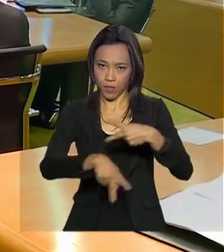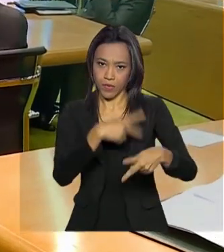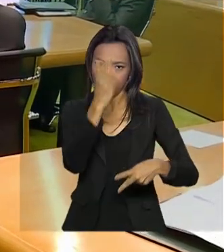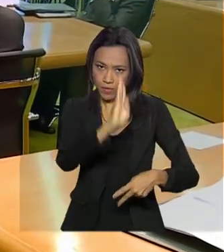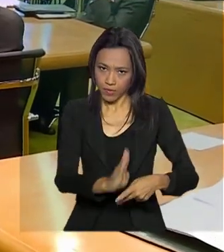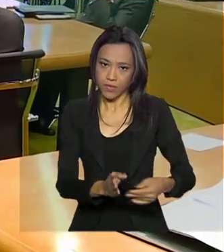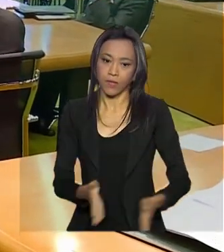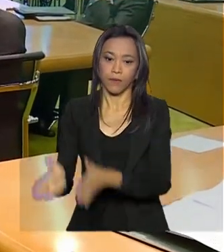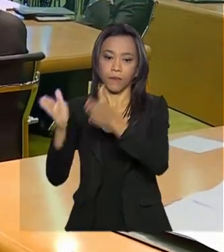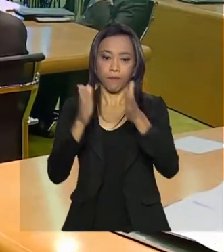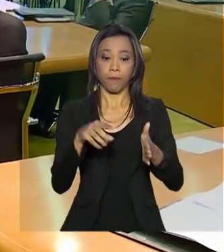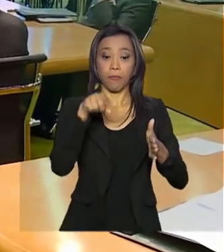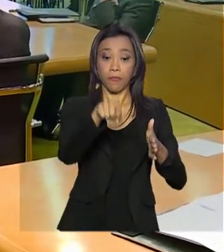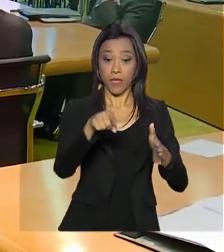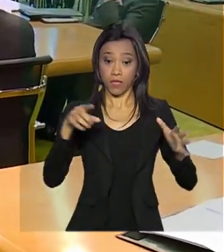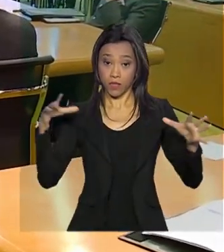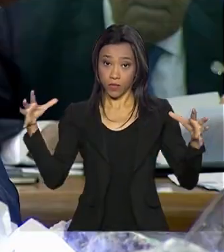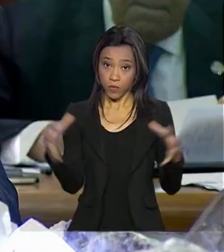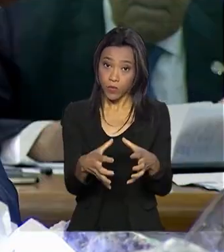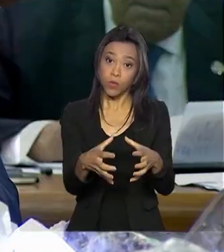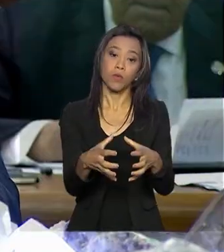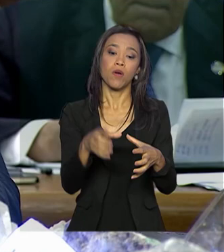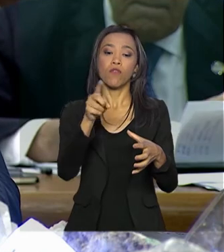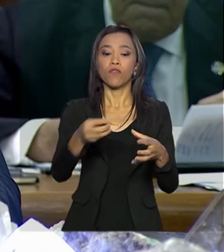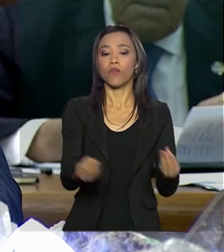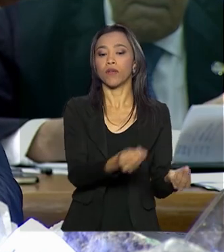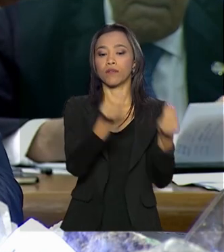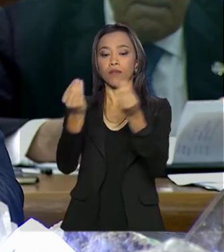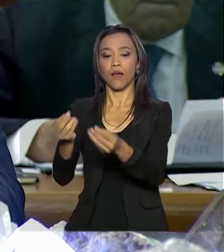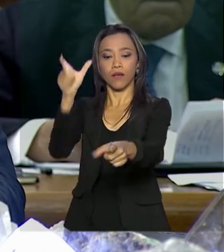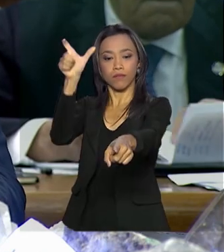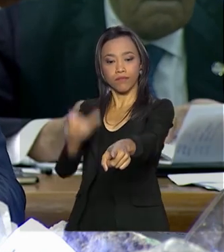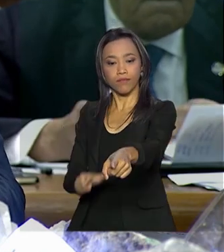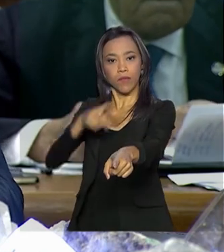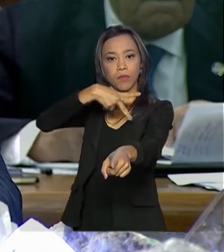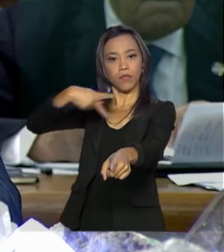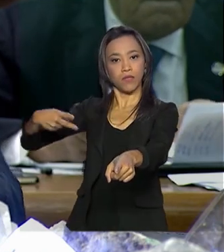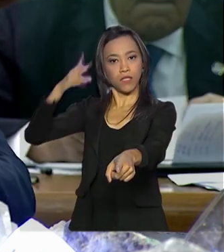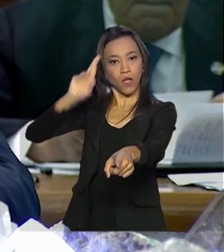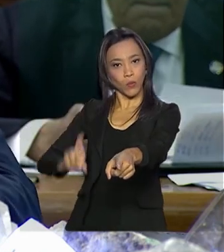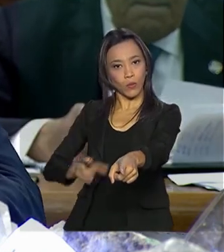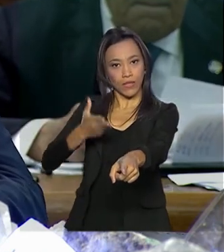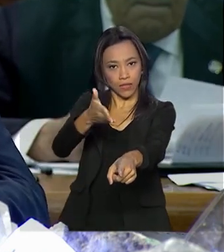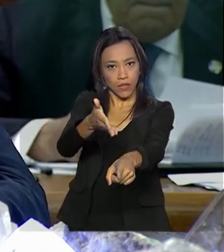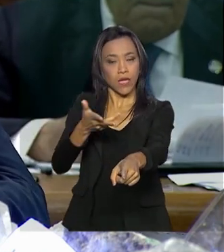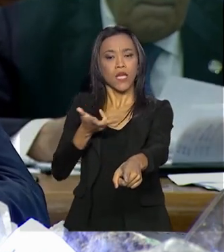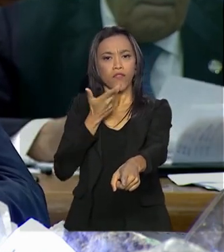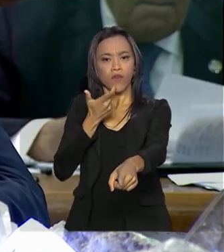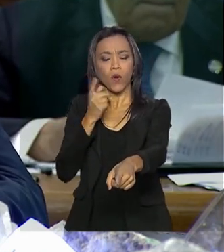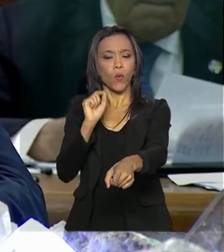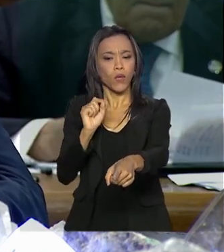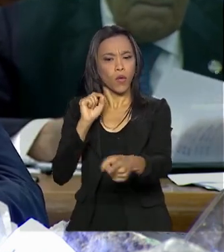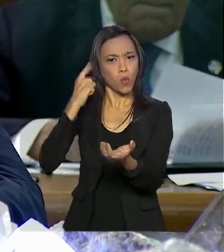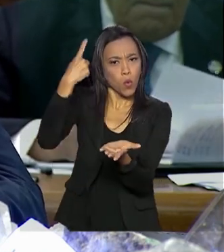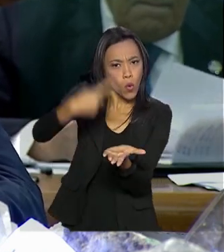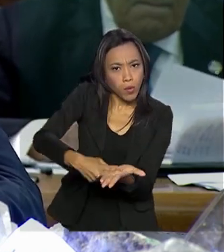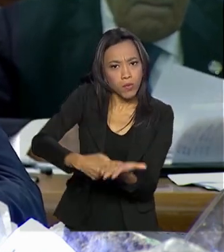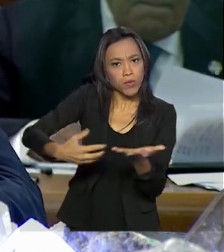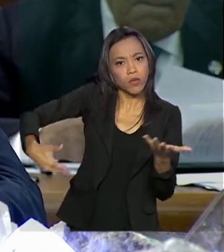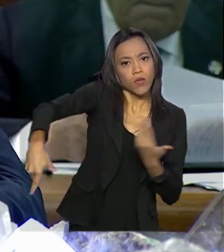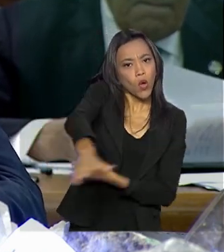a presidência do bloco foi repassada à fladimir putin o presidente da rússia ele defendeu uma agenda compartilhada